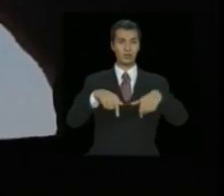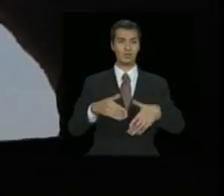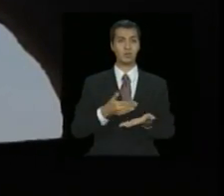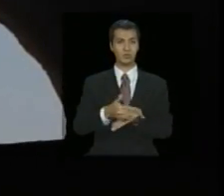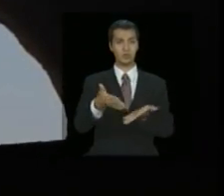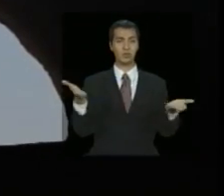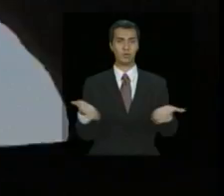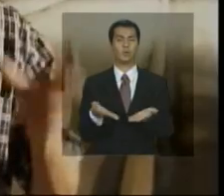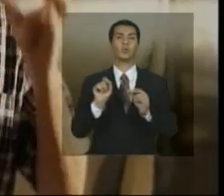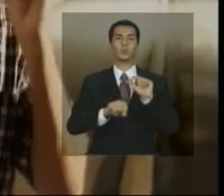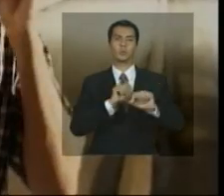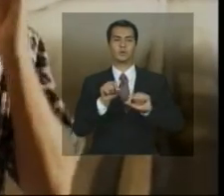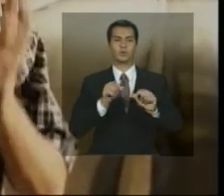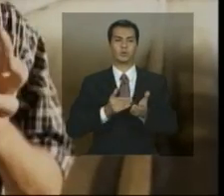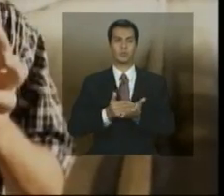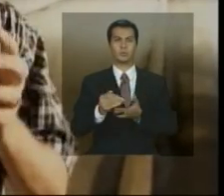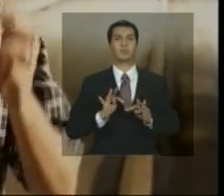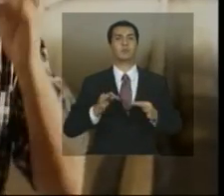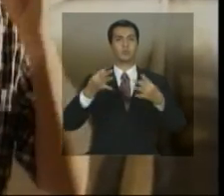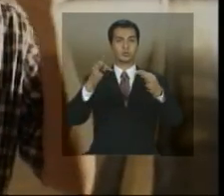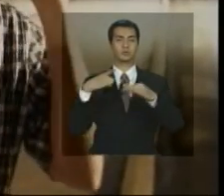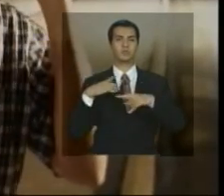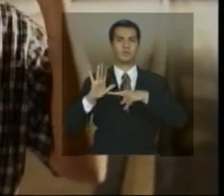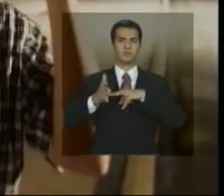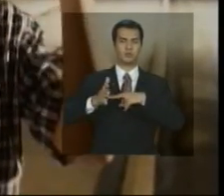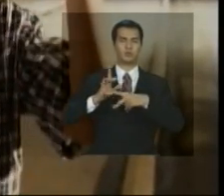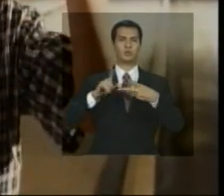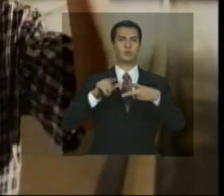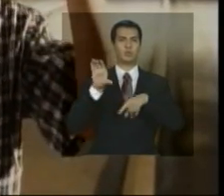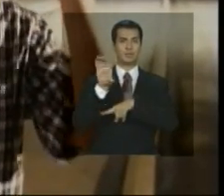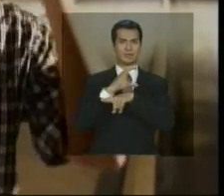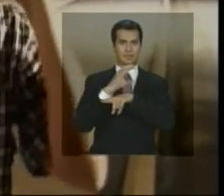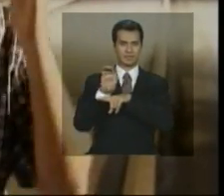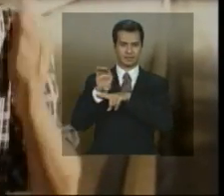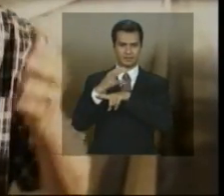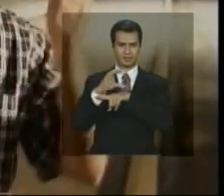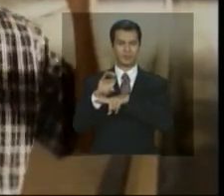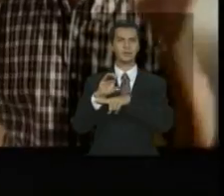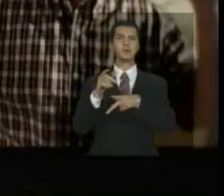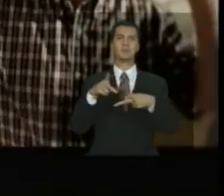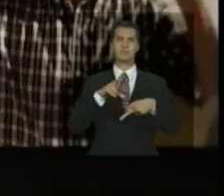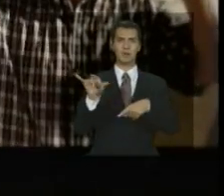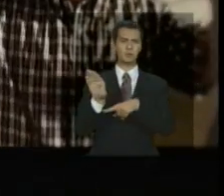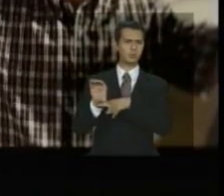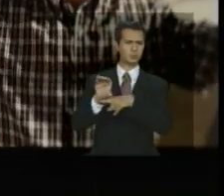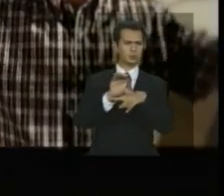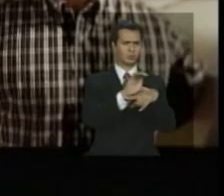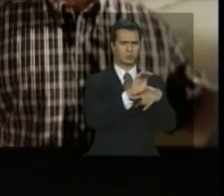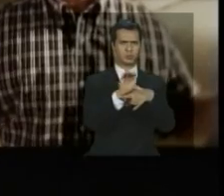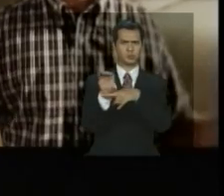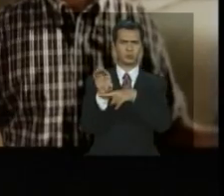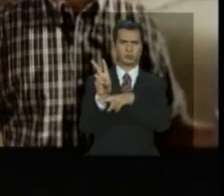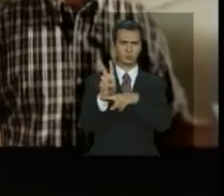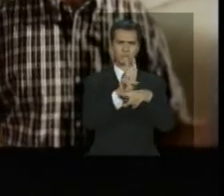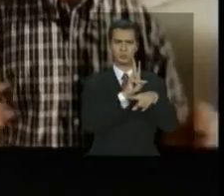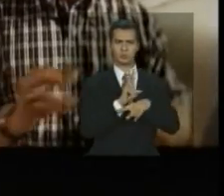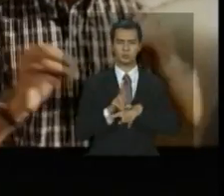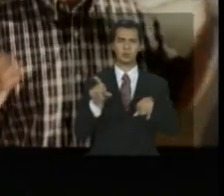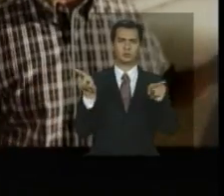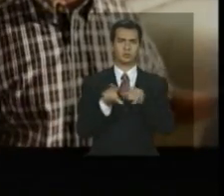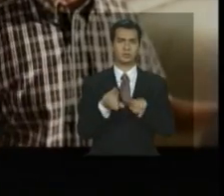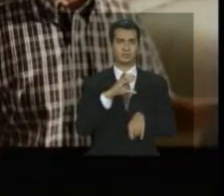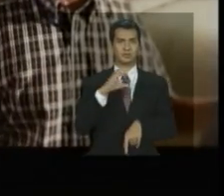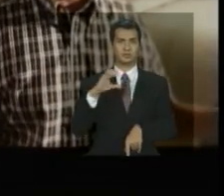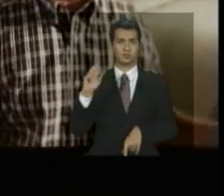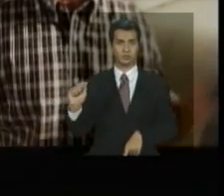da tecnologia, dos ventiladores, das câmeras, que será todo monitorado dentro de um sistema imenso de CCO,